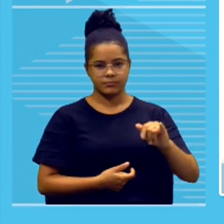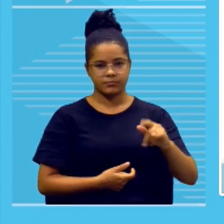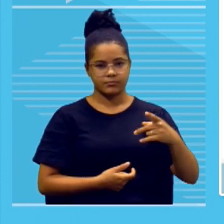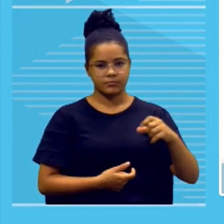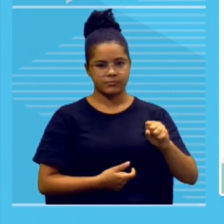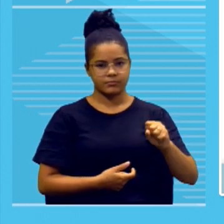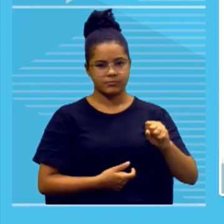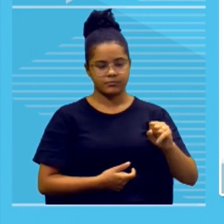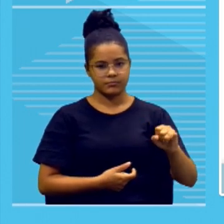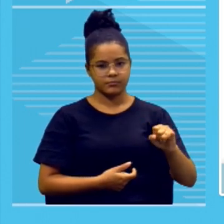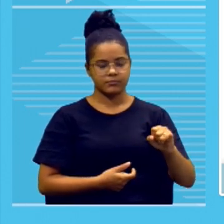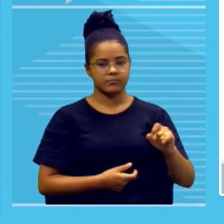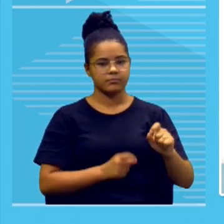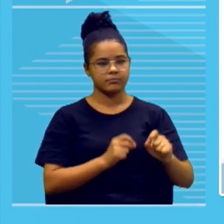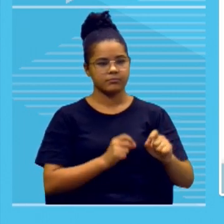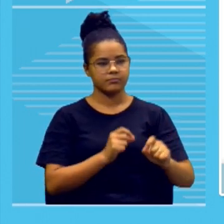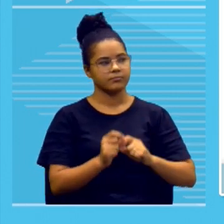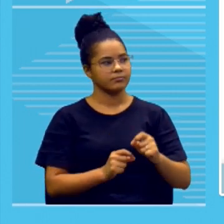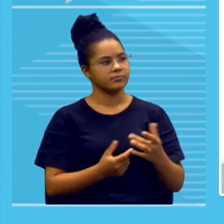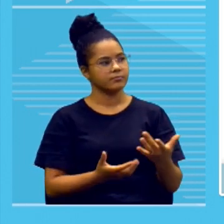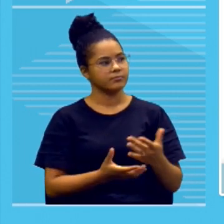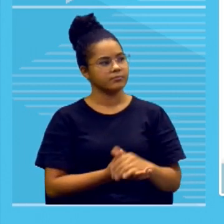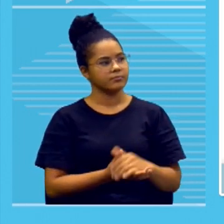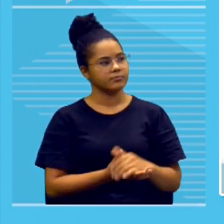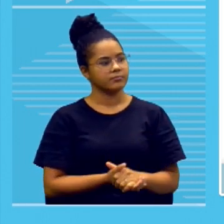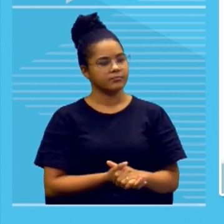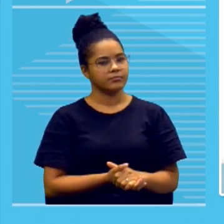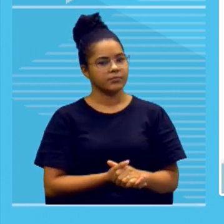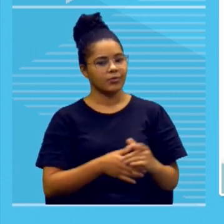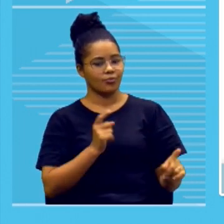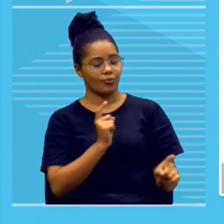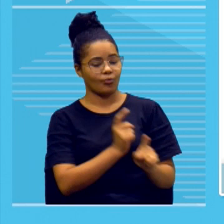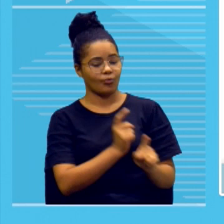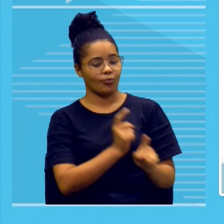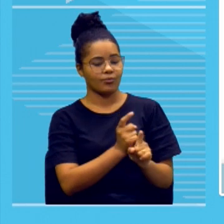a zeugma é a omissão de um termo que já apareceu por lá.